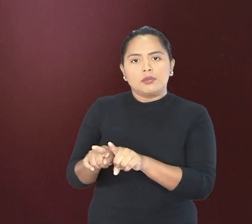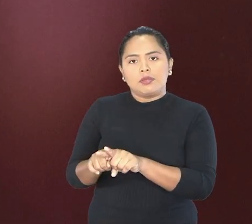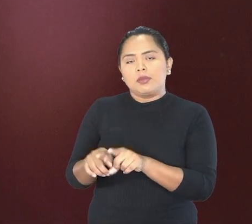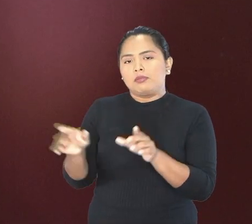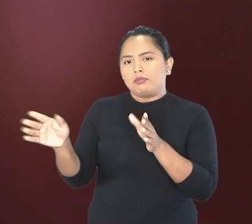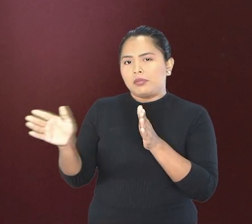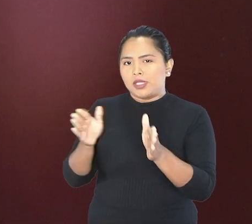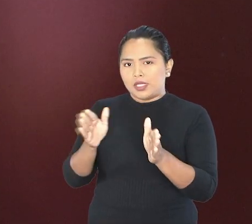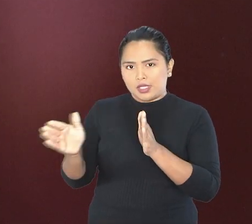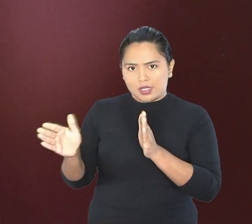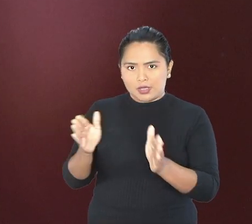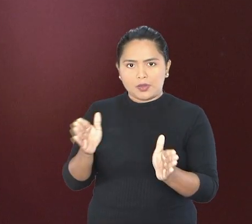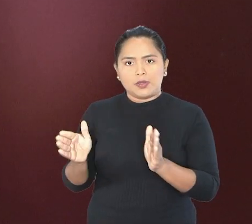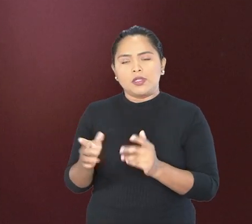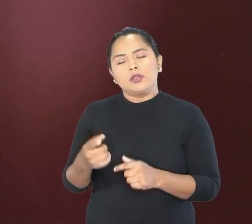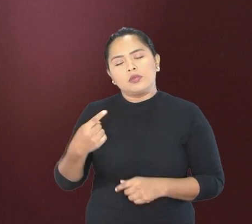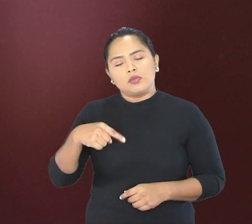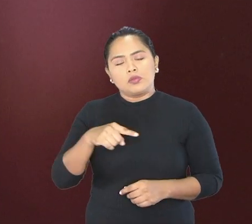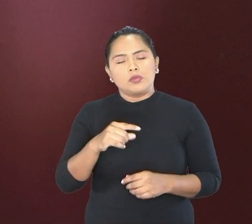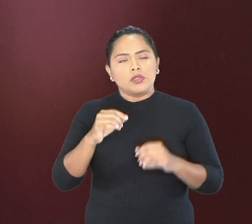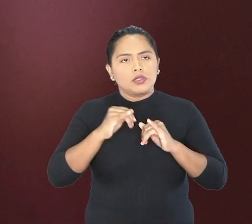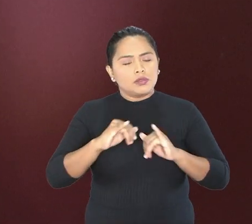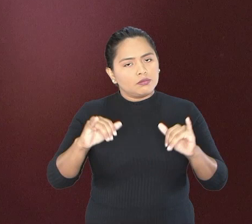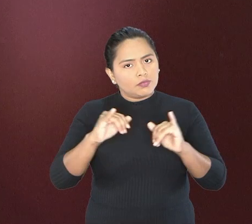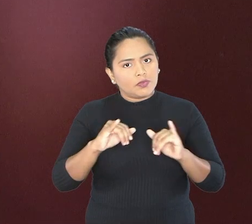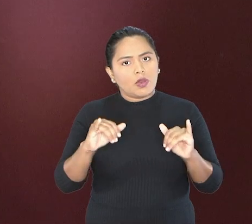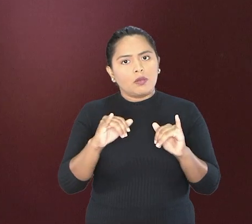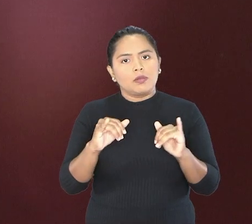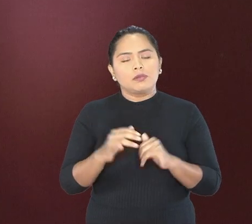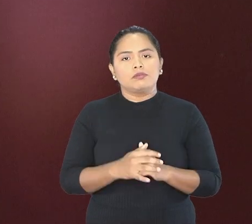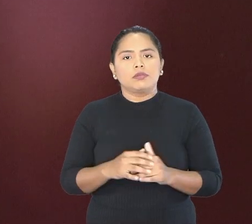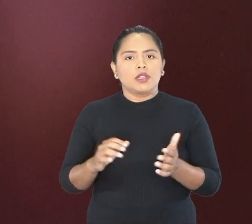gente cadastre e ajude. E aí,